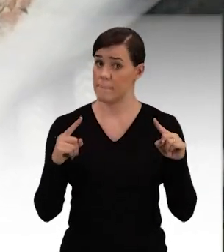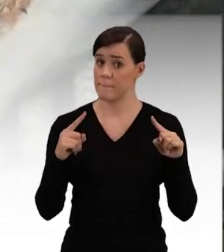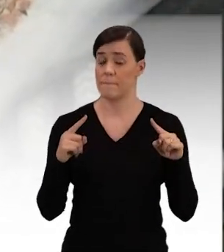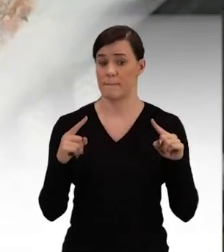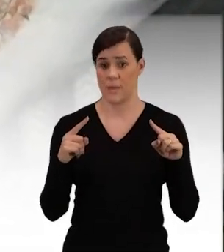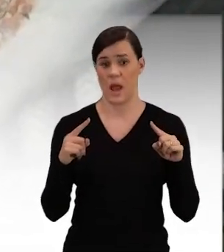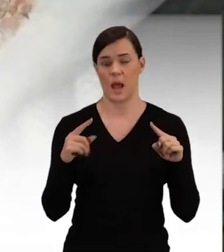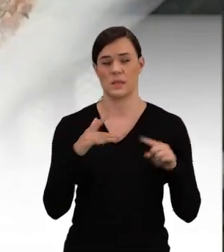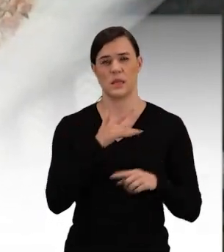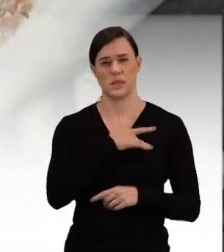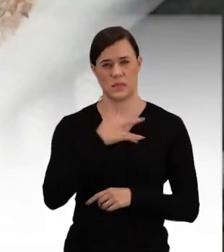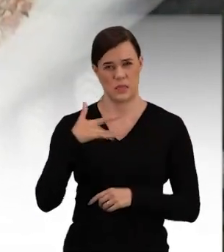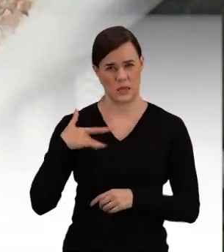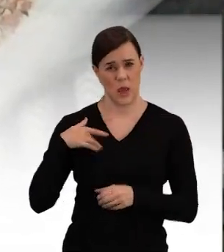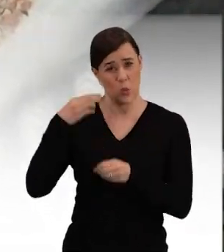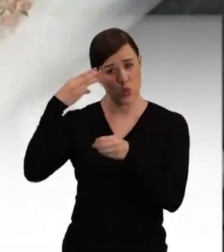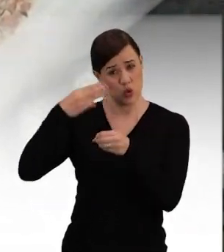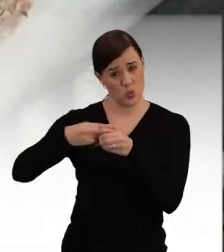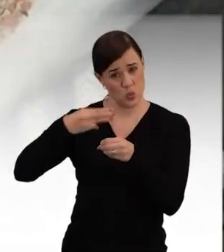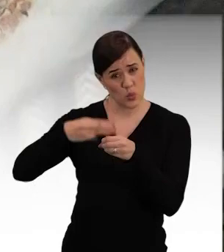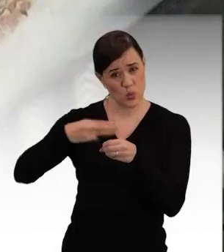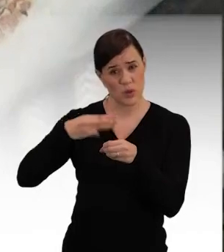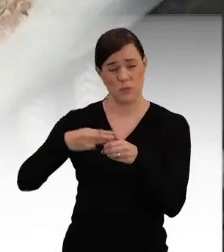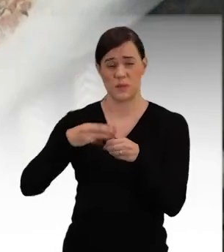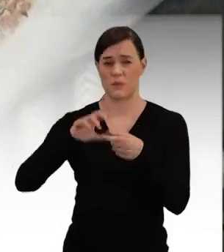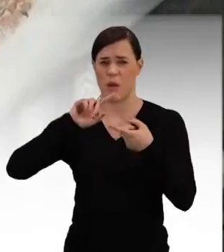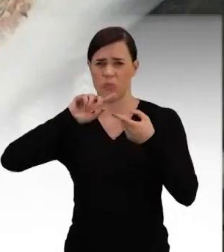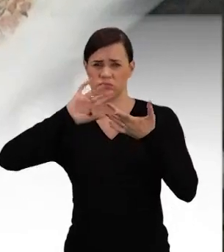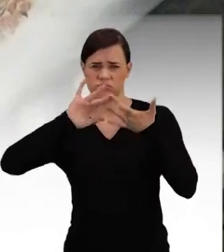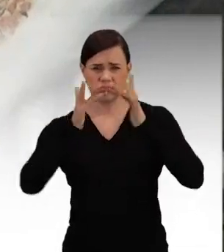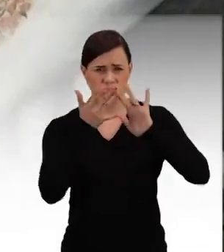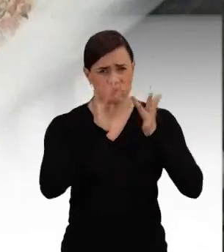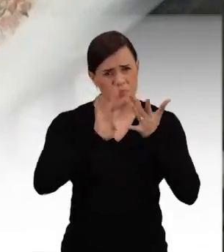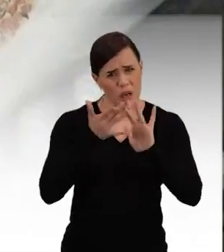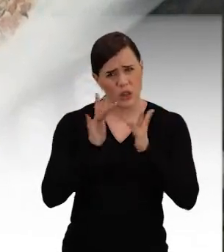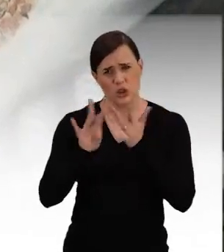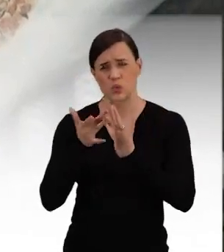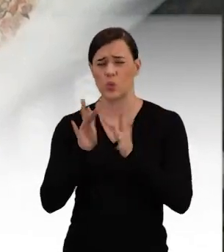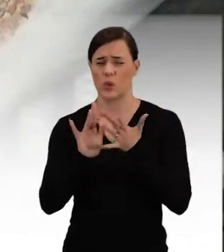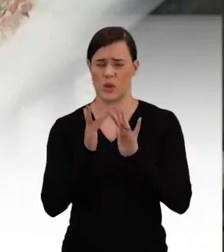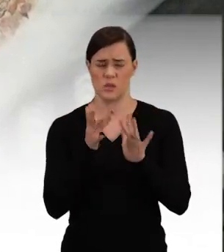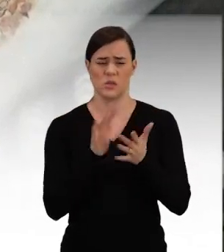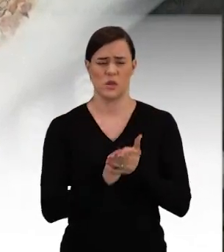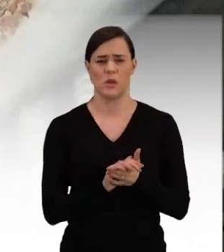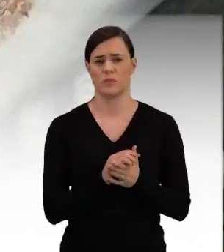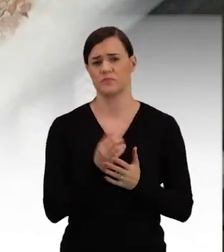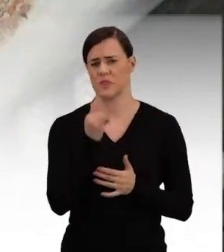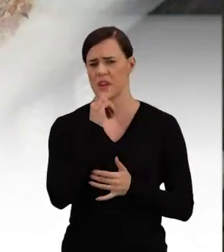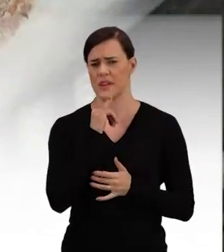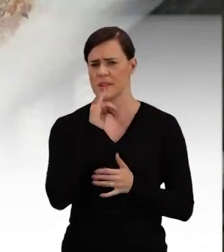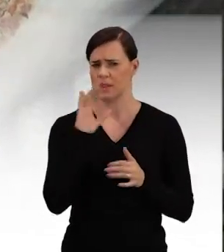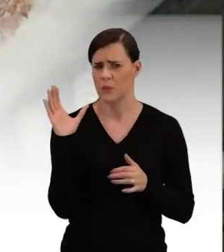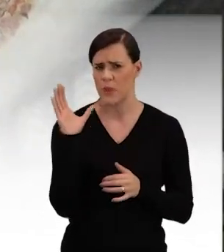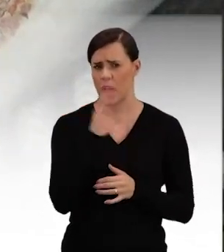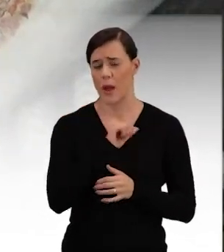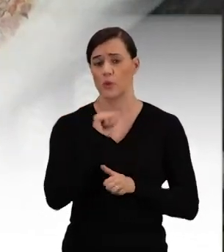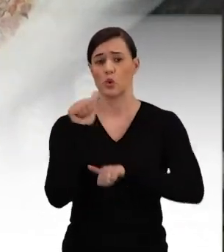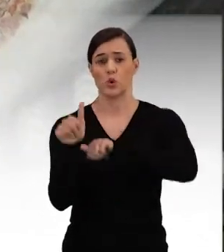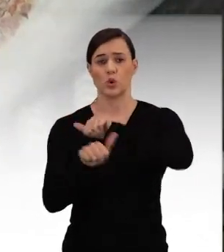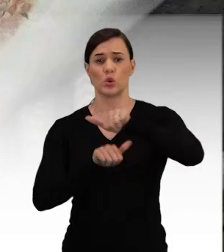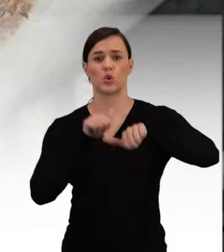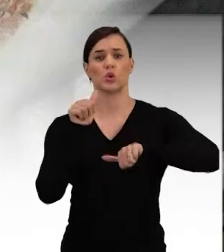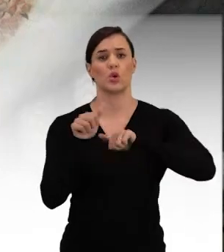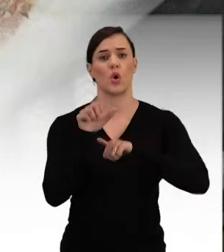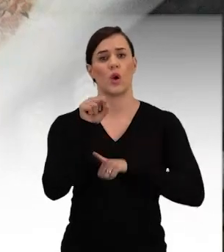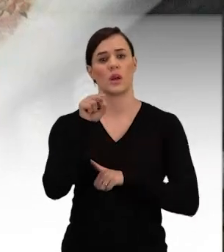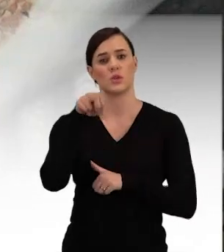saúde pública municipal, ela tem várias articulações. Posso citar uma rápida aqui para você, que foi o caso da troca de